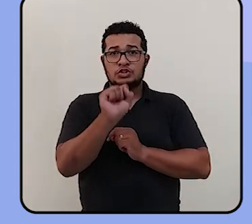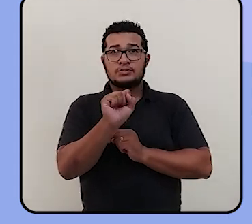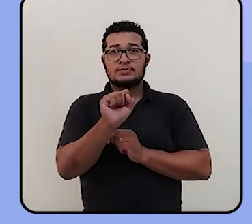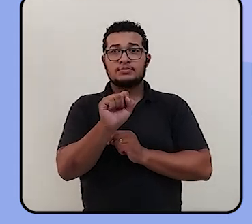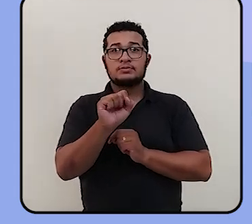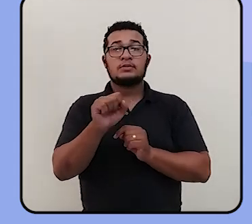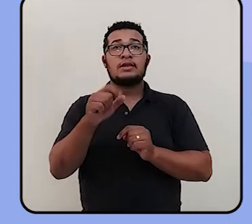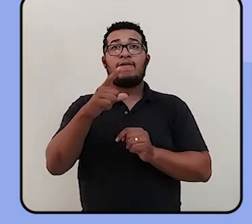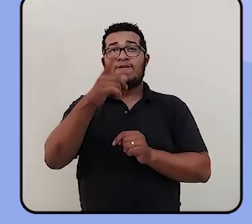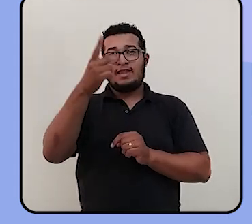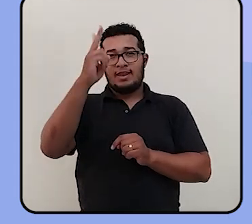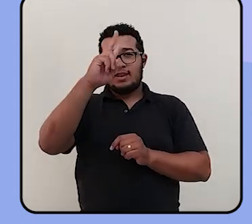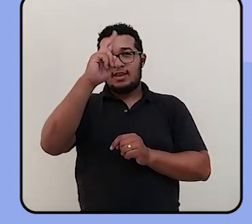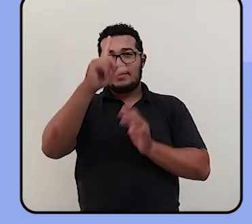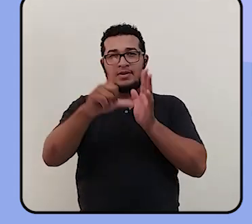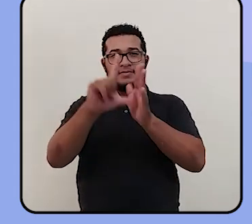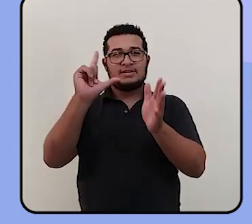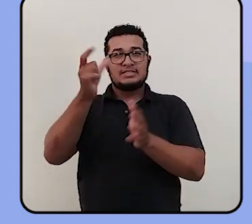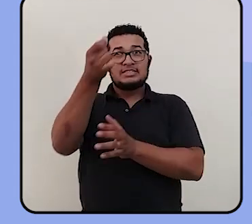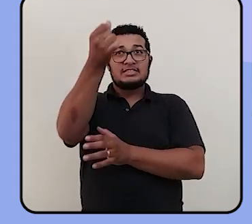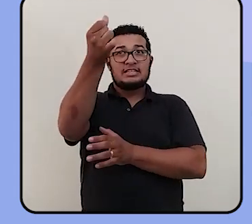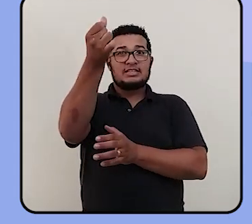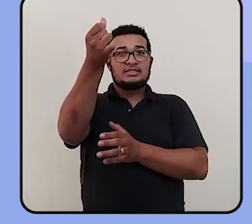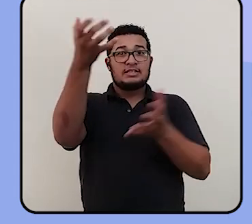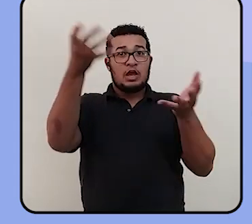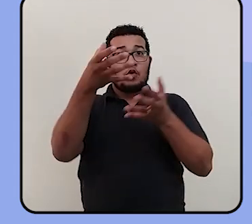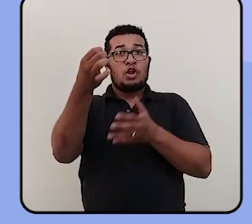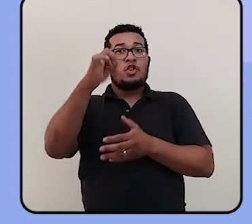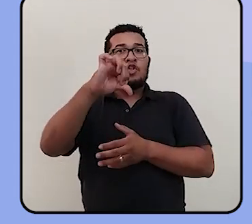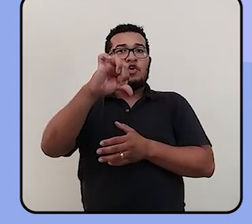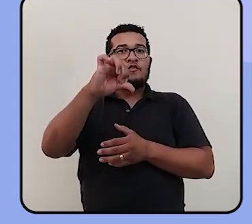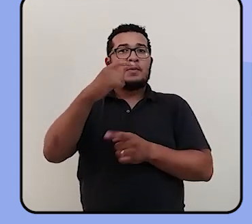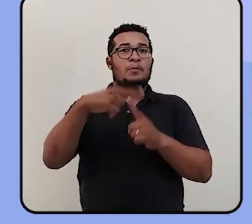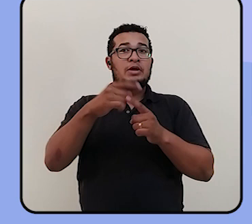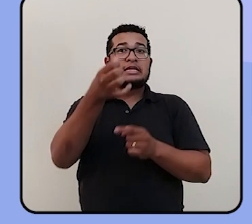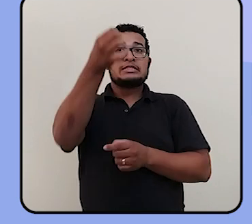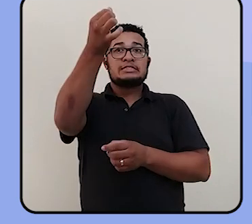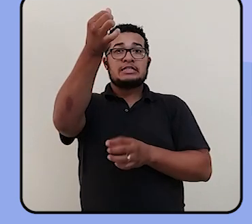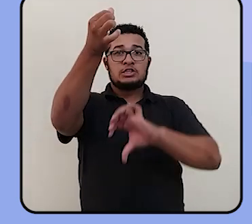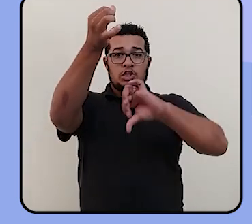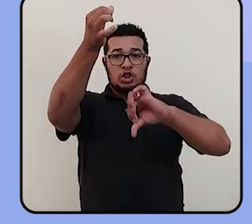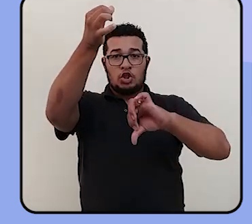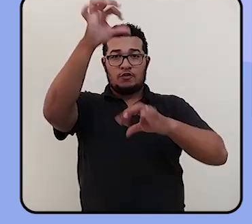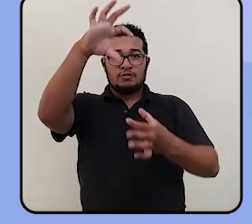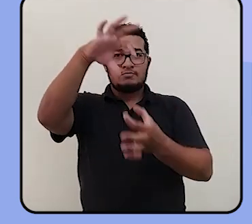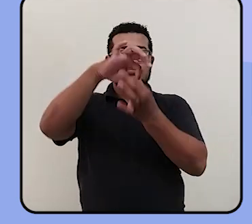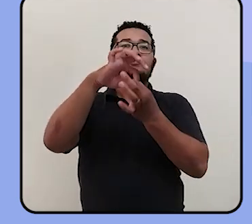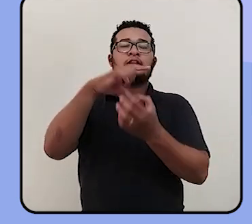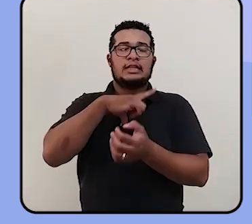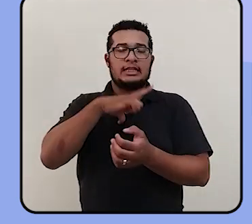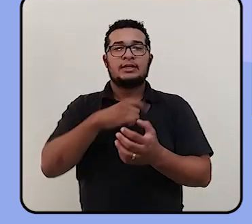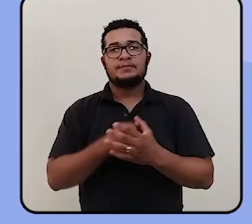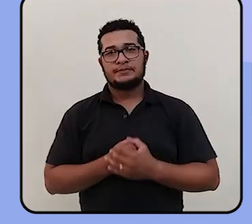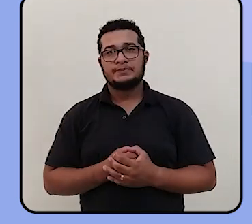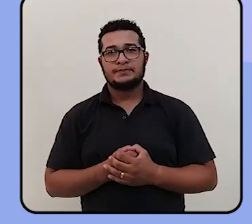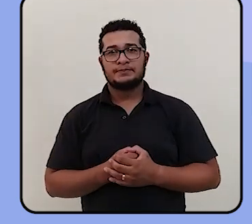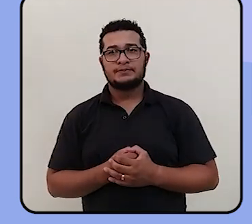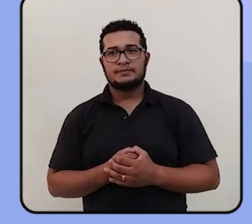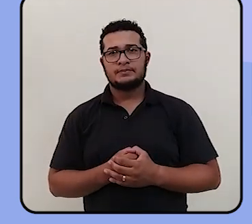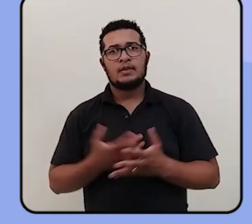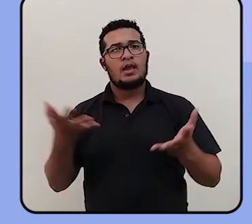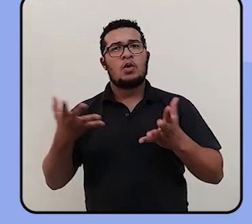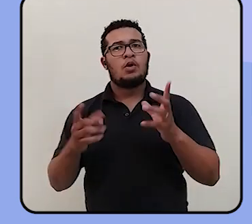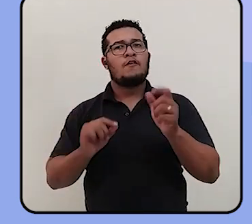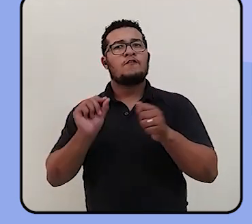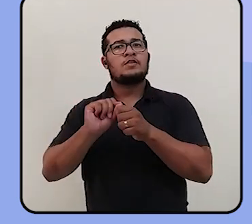de dias, onde tinha 6 e 9, vai virar aqui a razão 6 para 9.